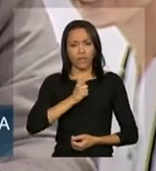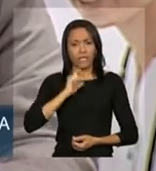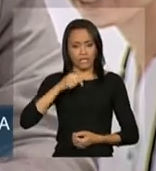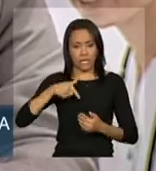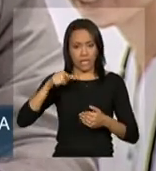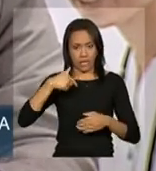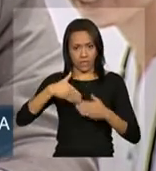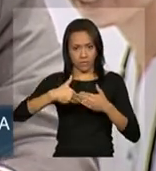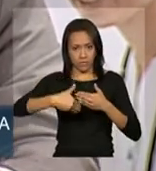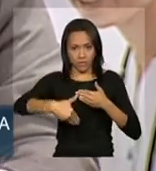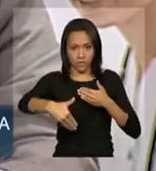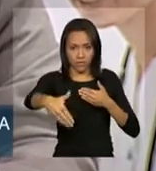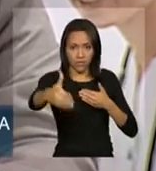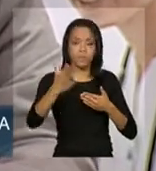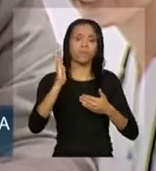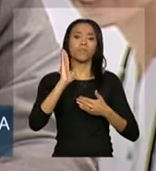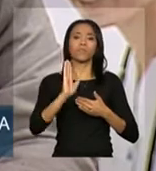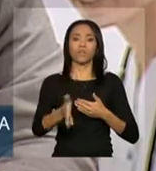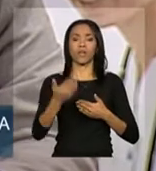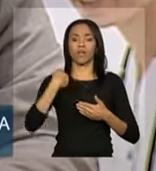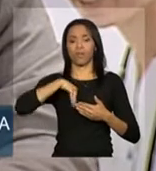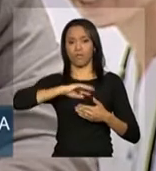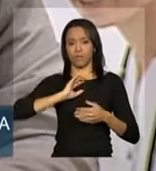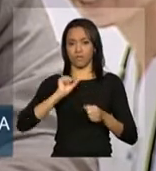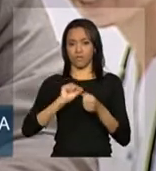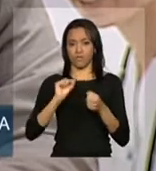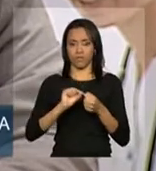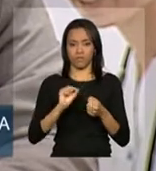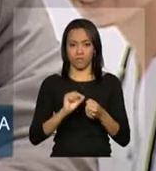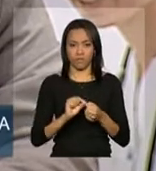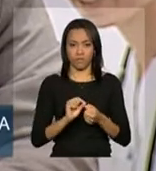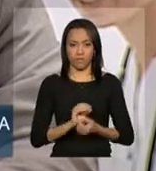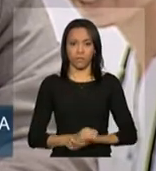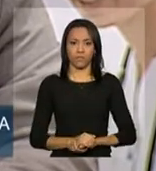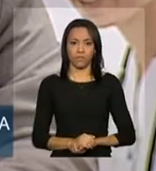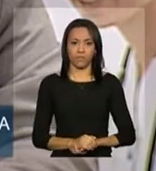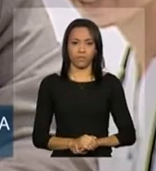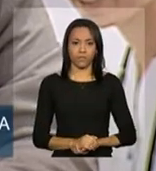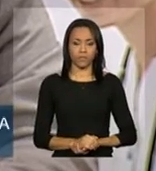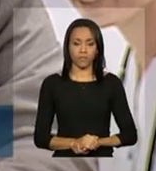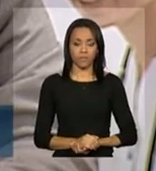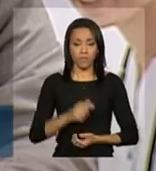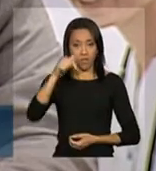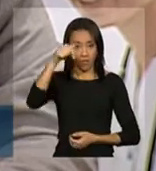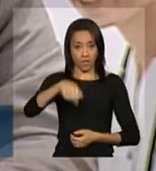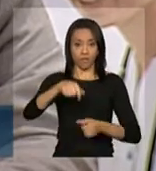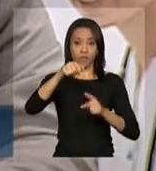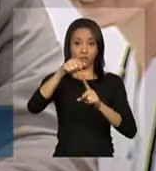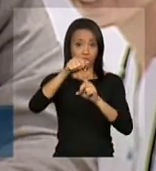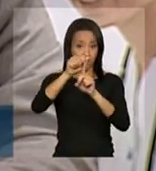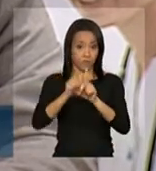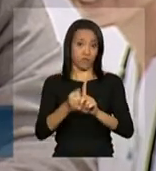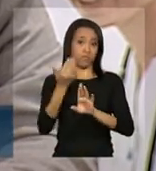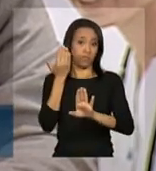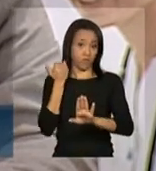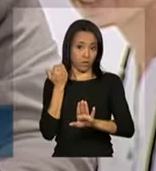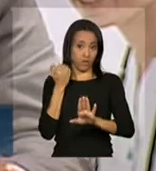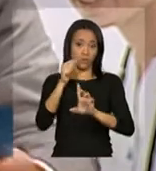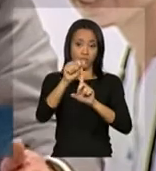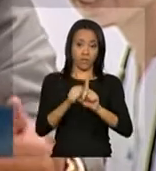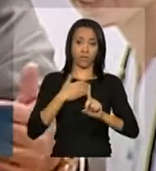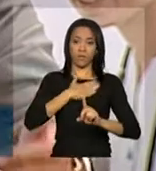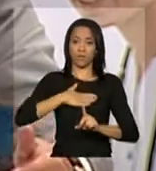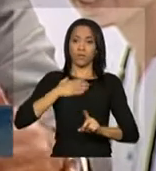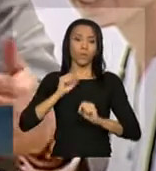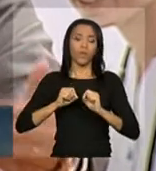período como nós fizemos eh durante esse esse mês passado de agosto eh